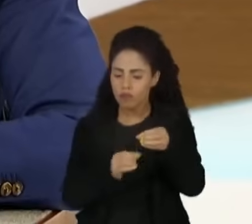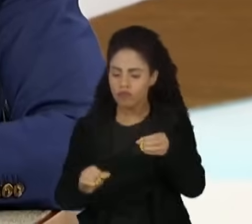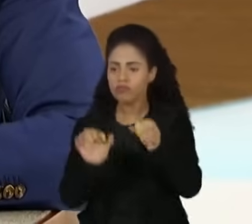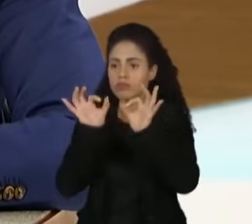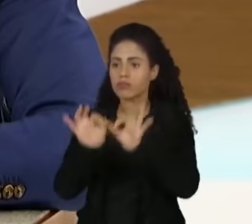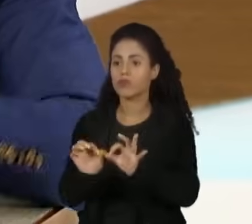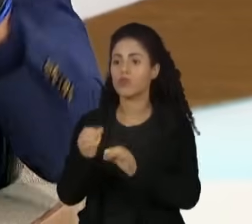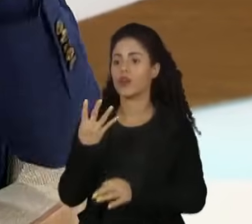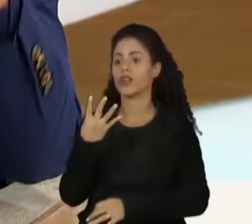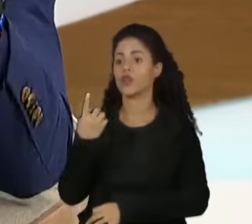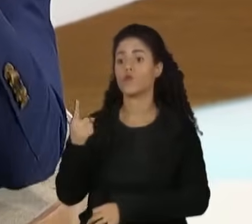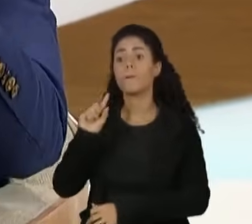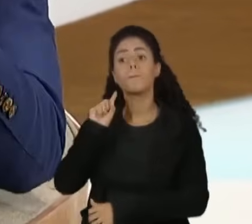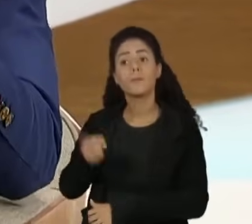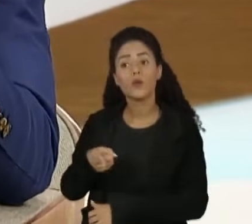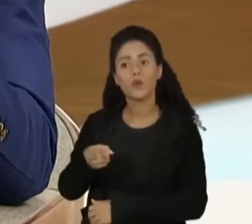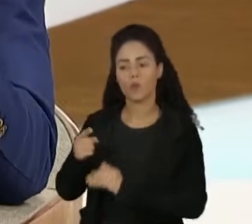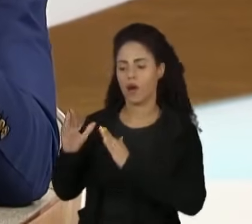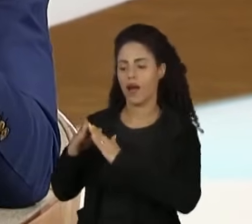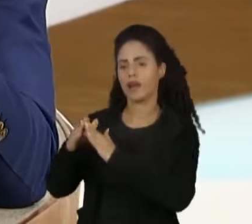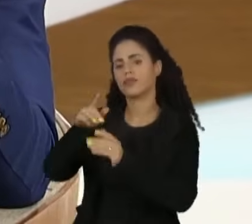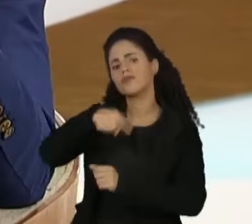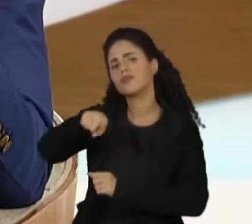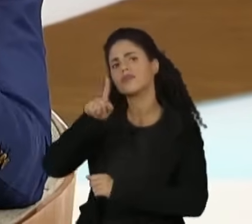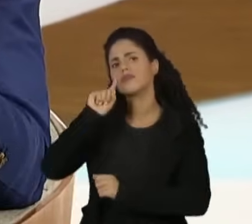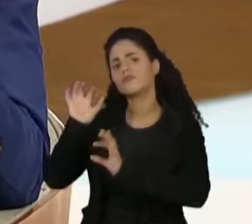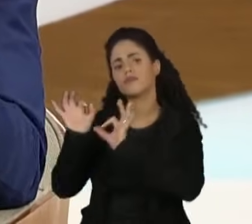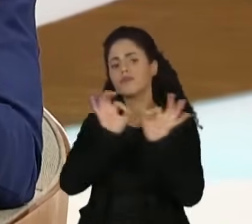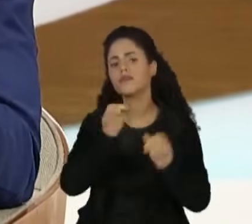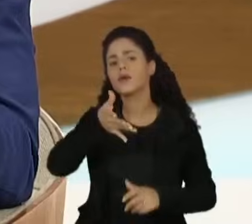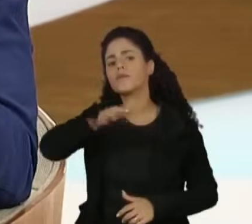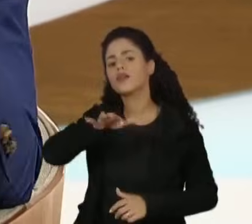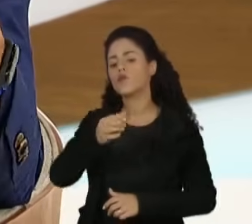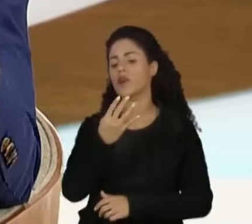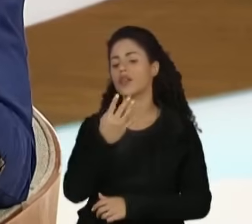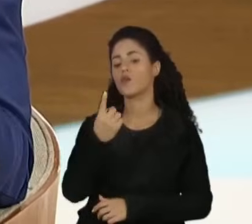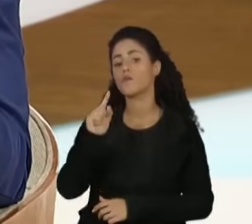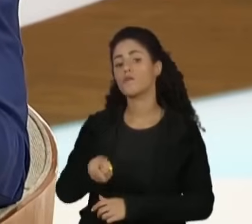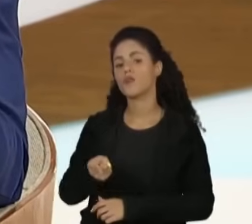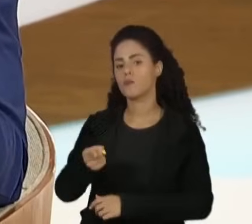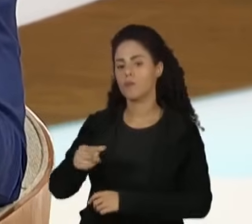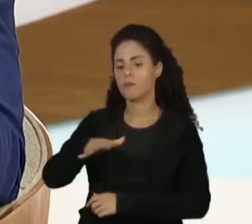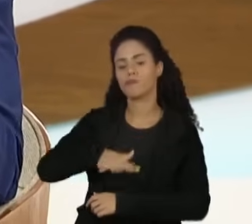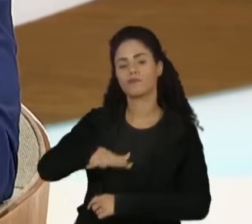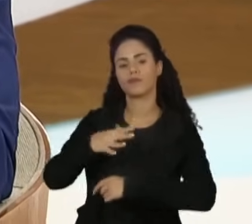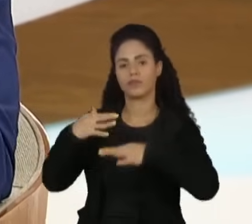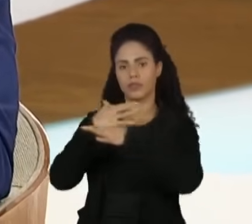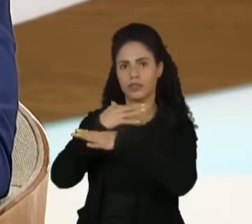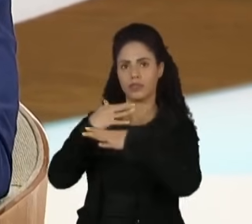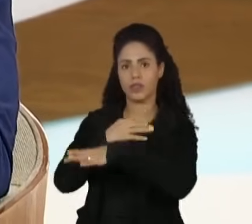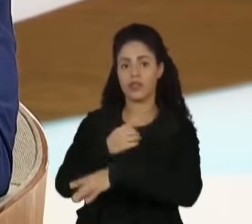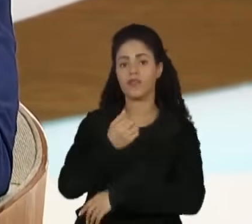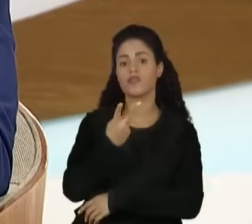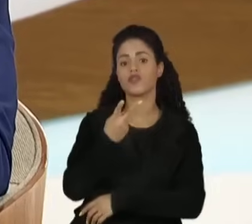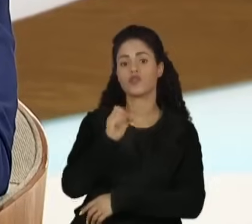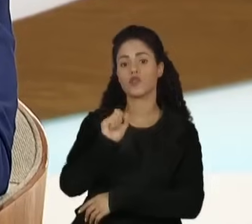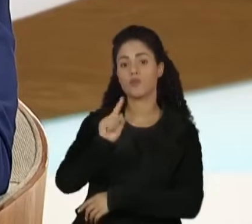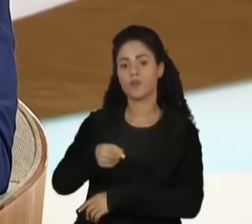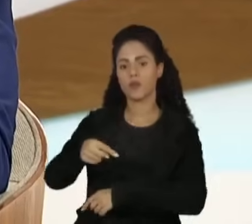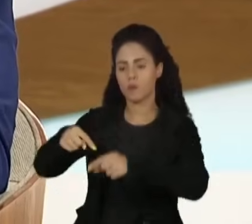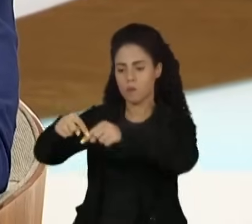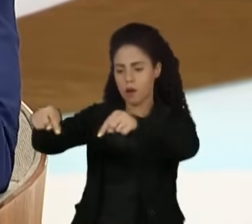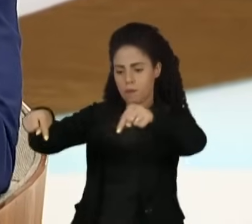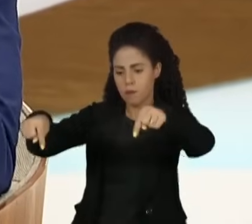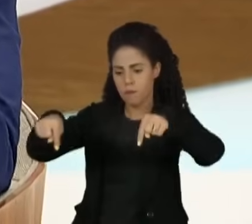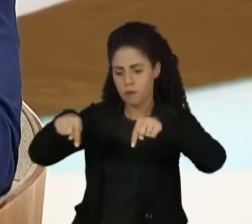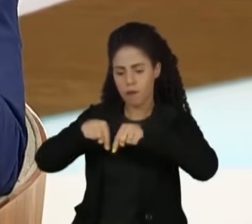41 mil imóveis. Só para você entender, eu sei que está assistindo, a dimensão de 41 mil imóveis, a região metropolitana de São Paulo tem 28 mil quadras.